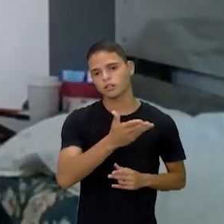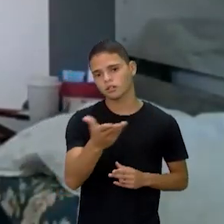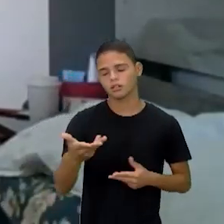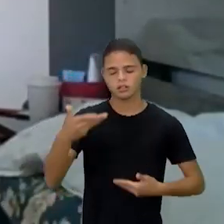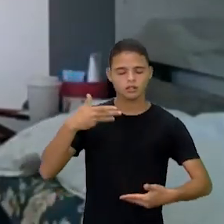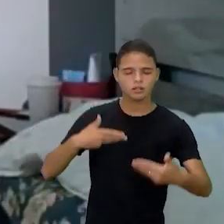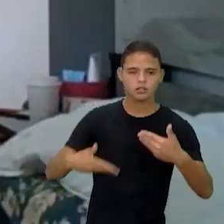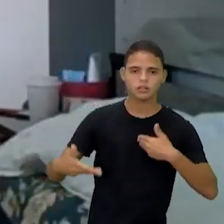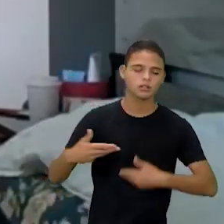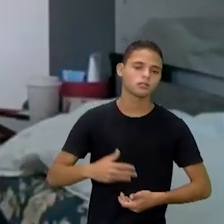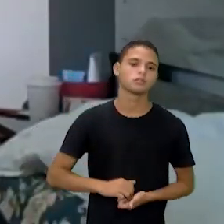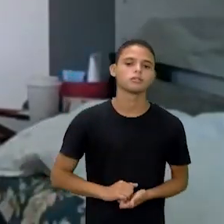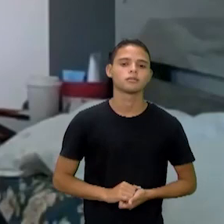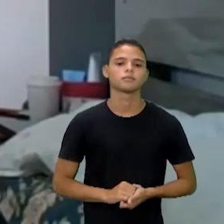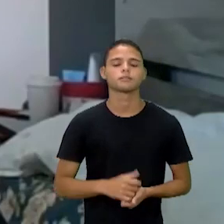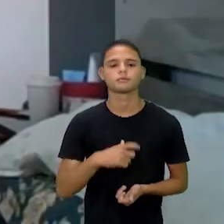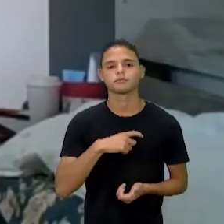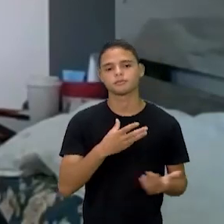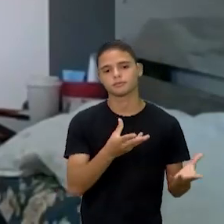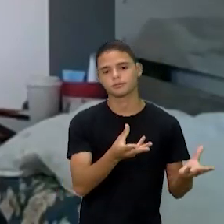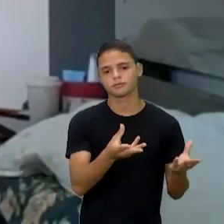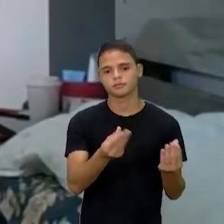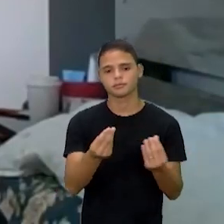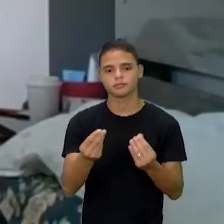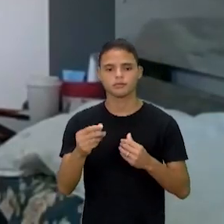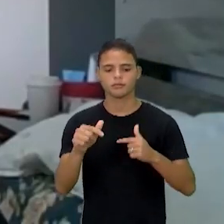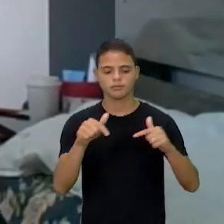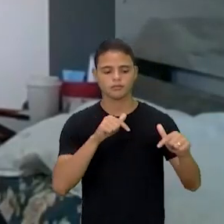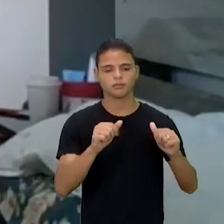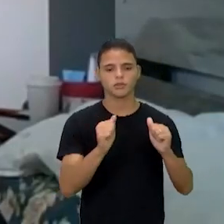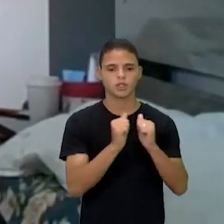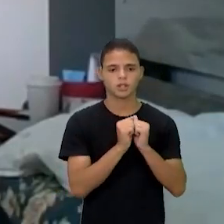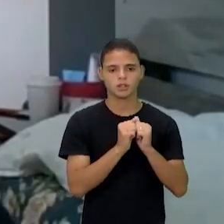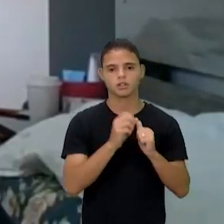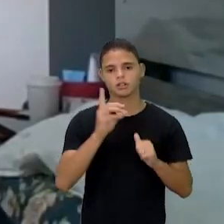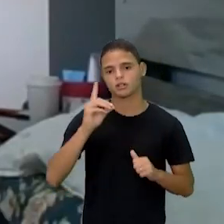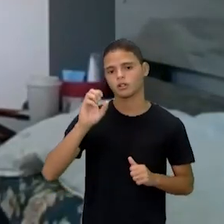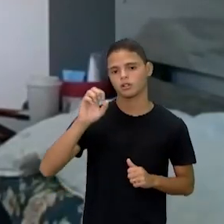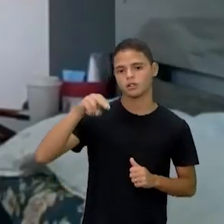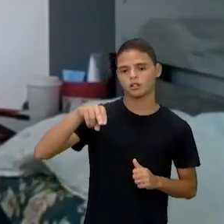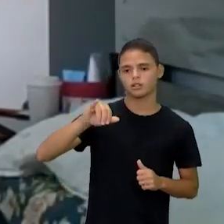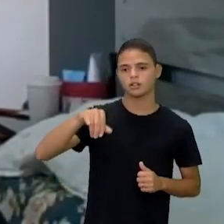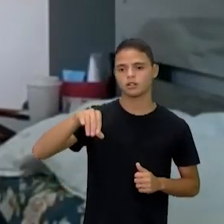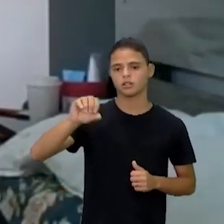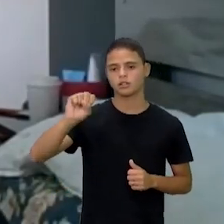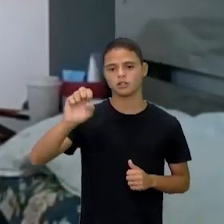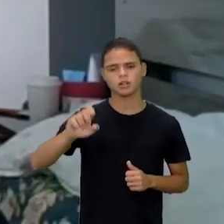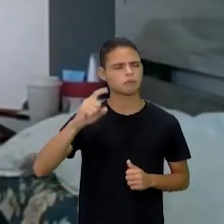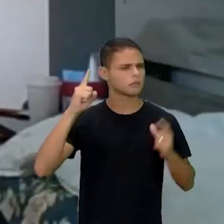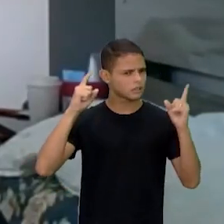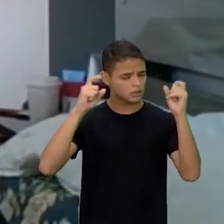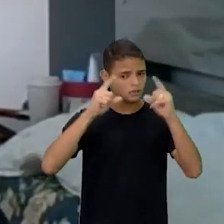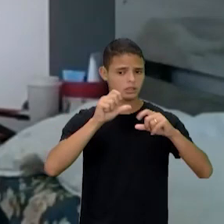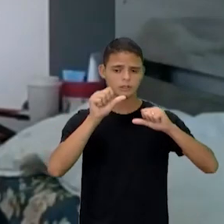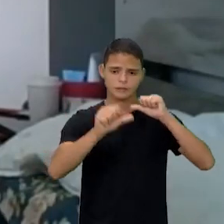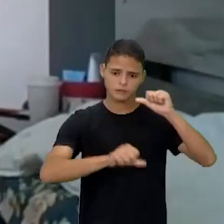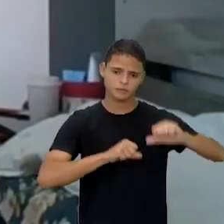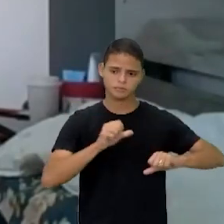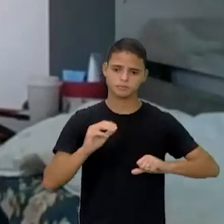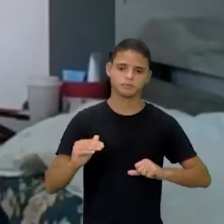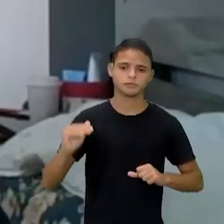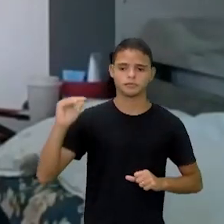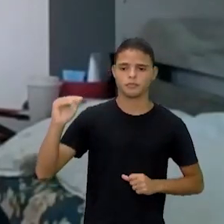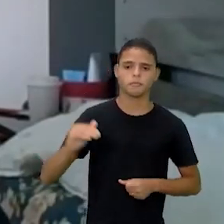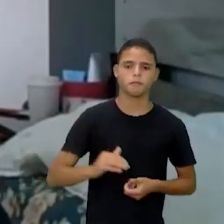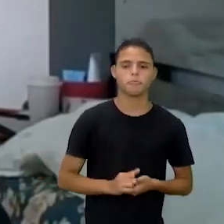atendendo. Tem muita coisa que eu trabalho com a Denise hoje, já adulto, e é muito mais difícil fazer mudanças na fase adulta, né?